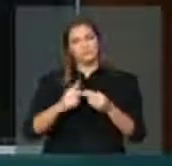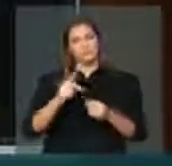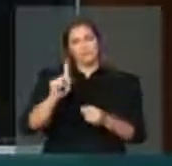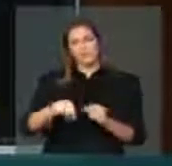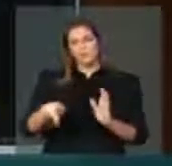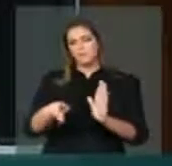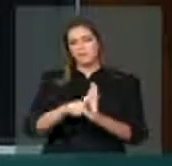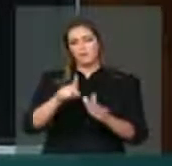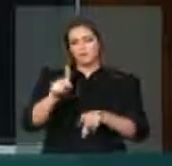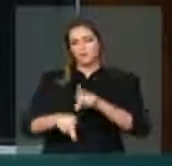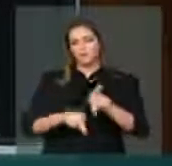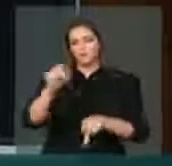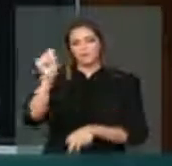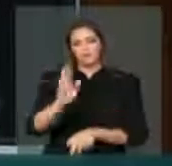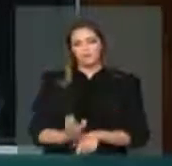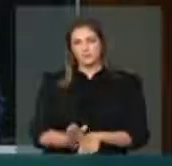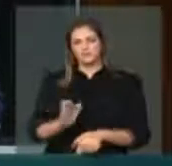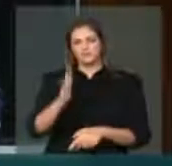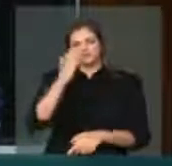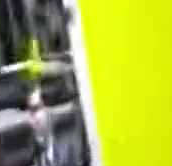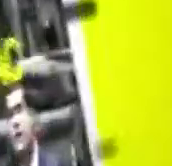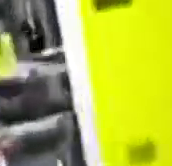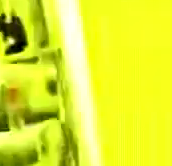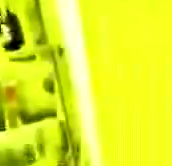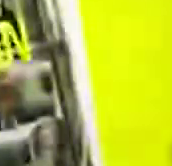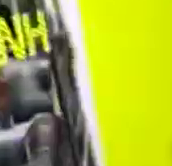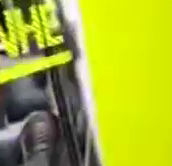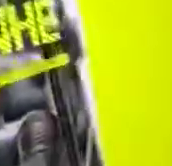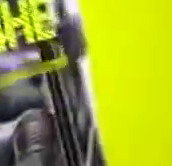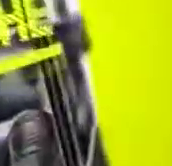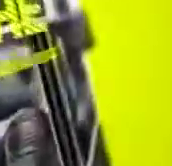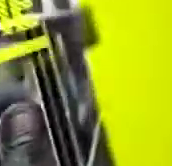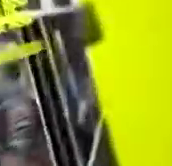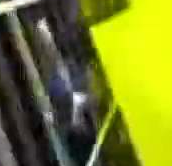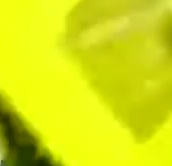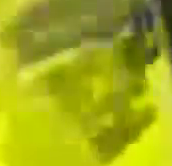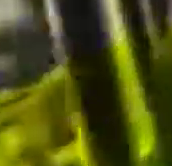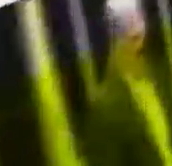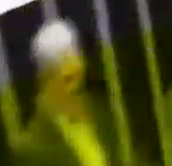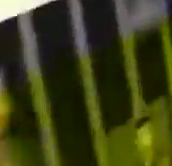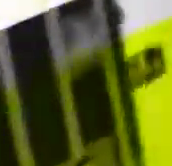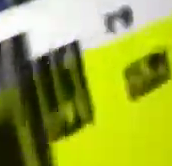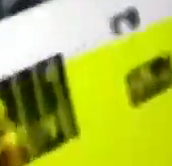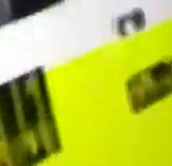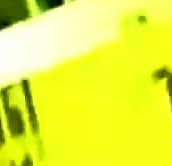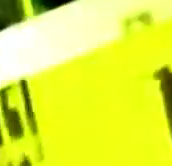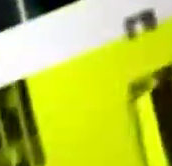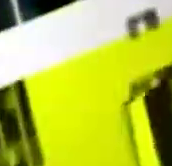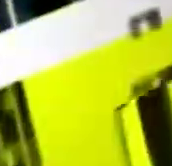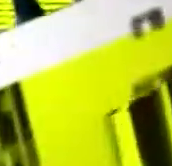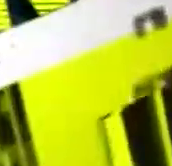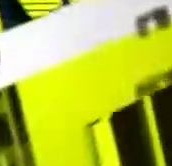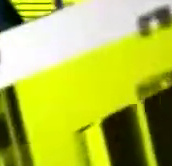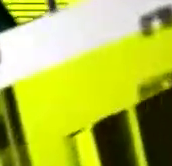e sempre será. Muito obrigado, senhor presidente. Que não que sejam menos importantes.